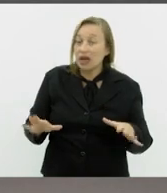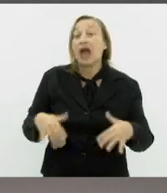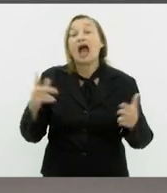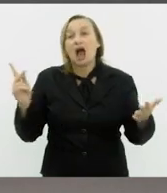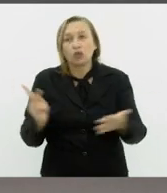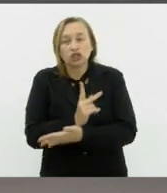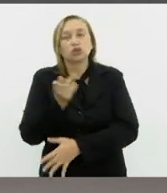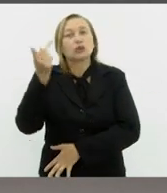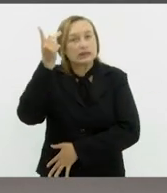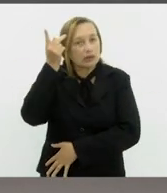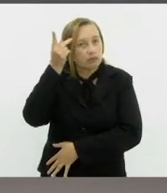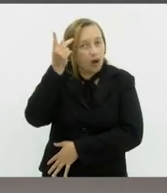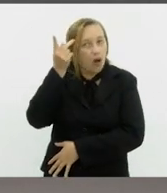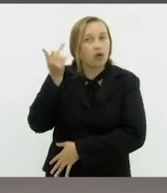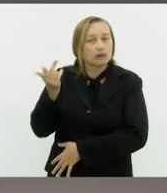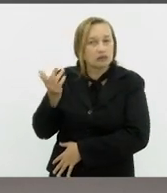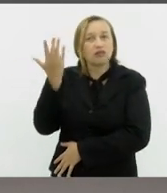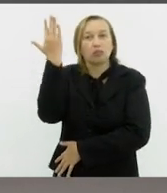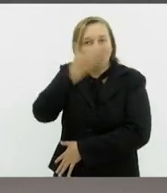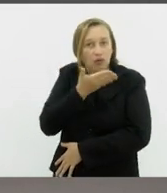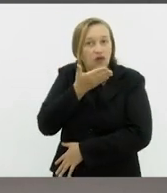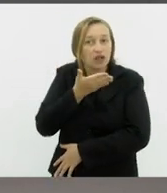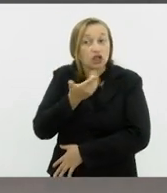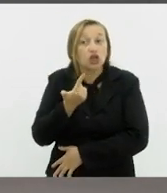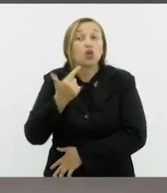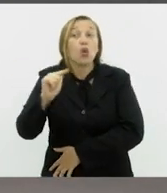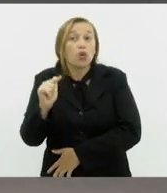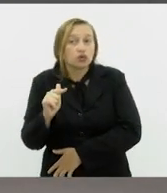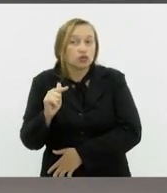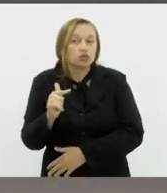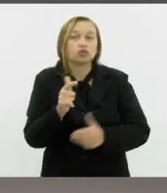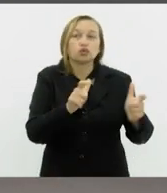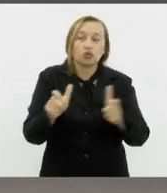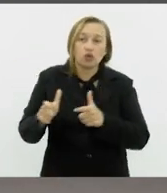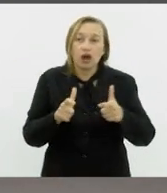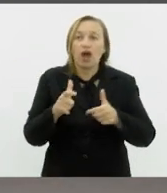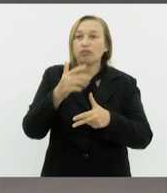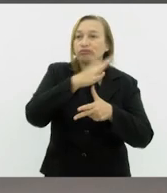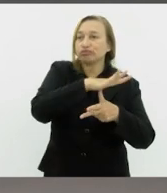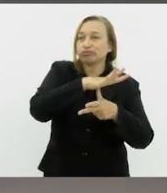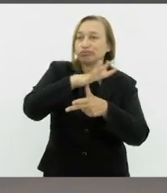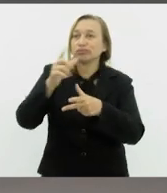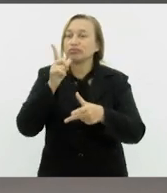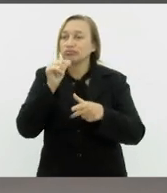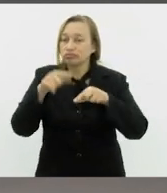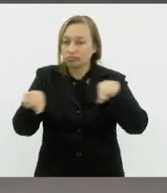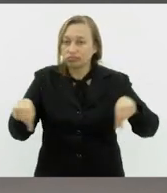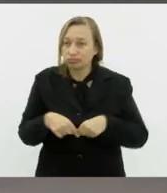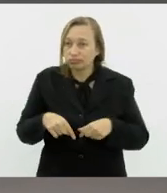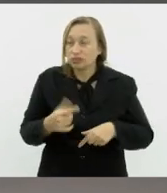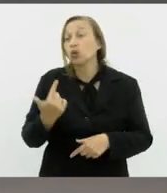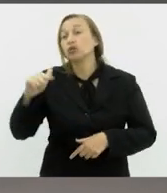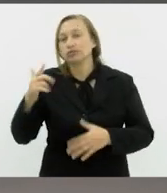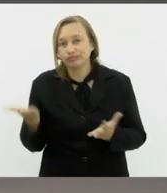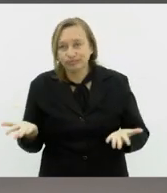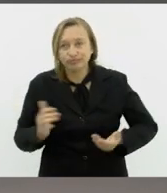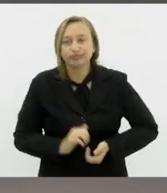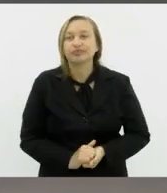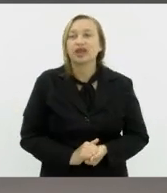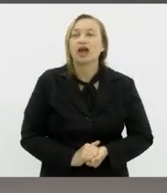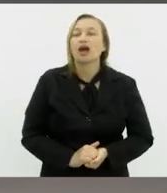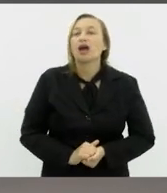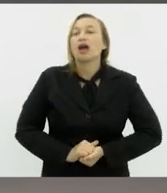em São Paulo isso, e isso ficou comprovado. Isso fora outros, o helicóptero caiu na lagoa, etc. Muito bem.